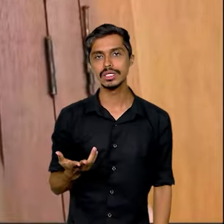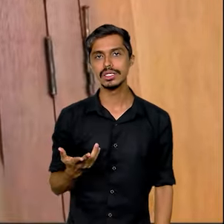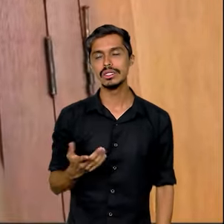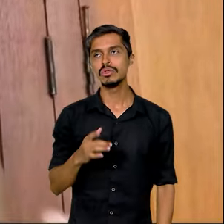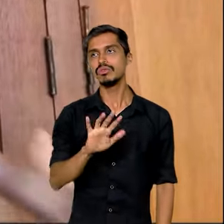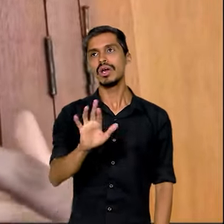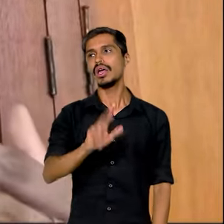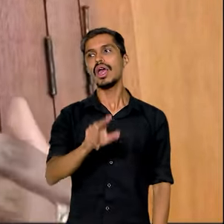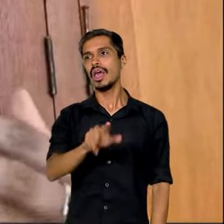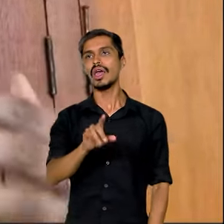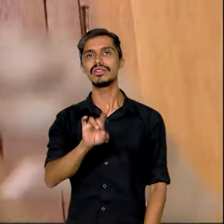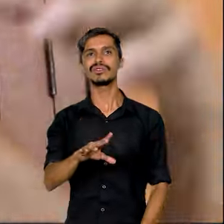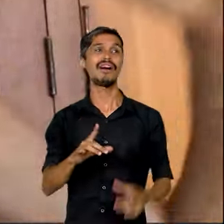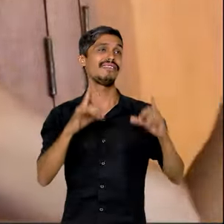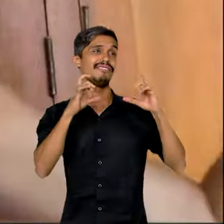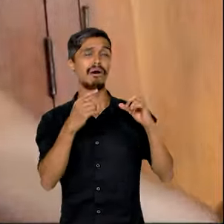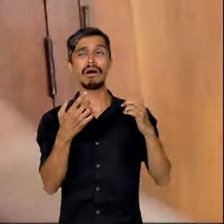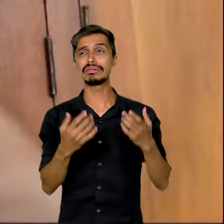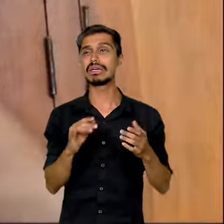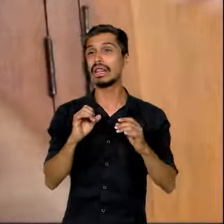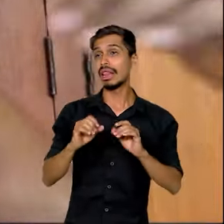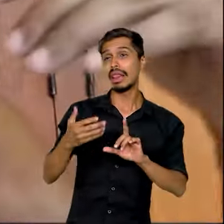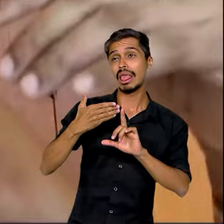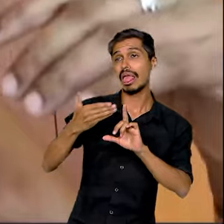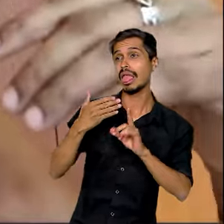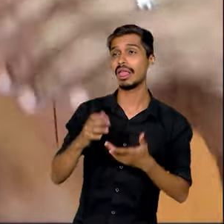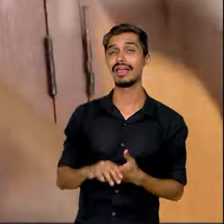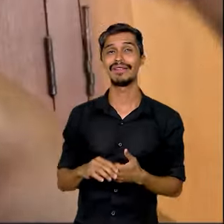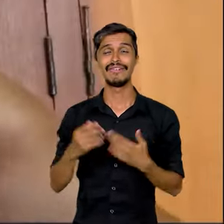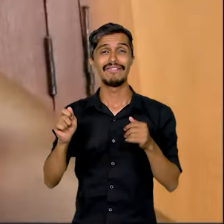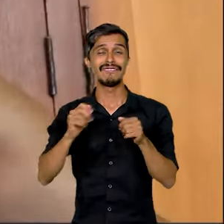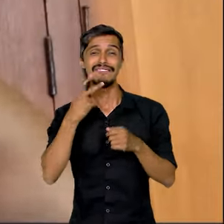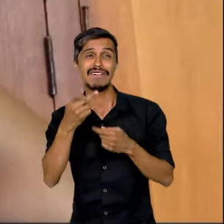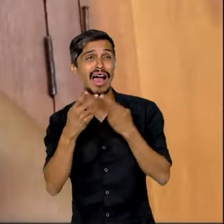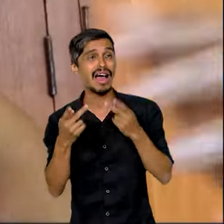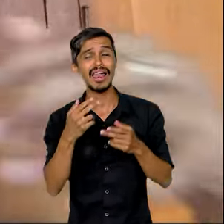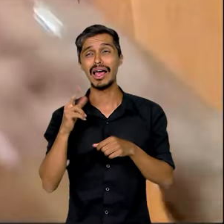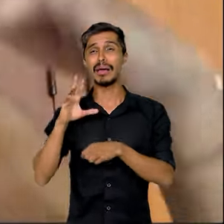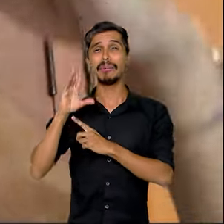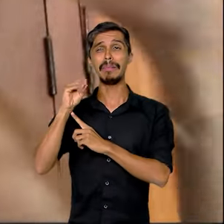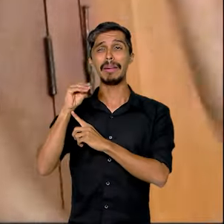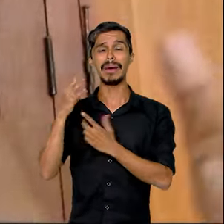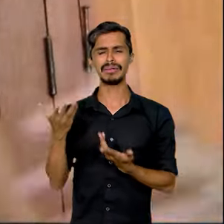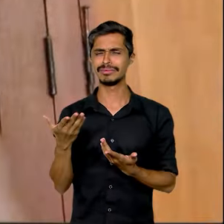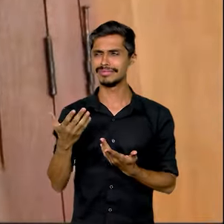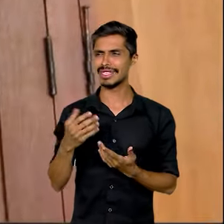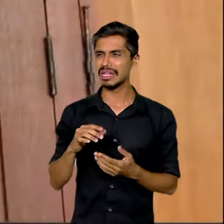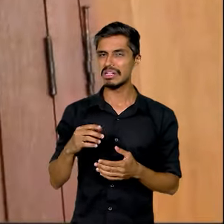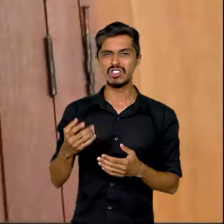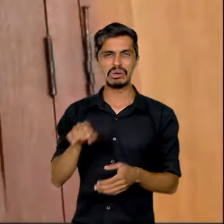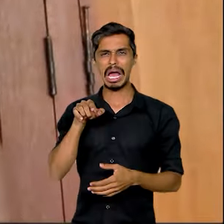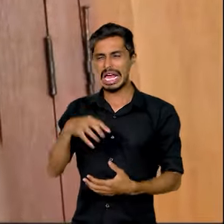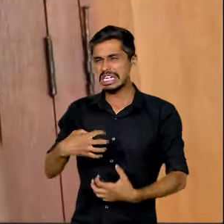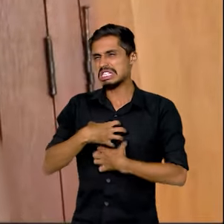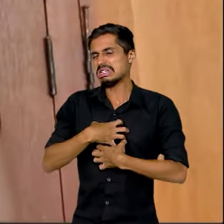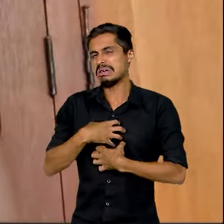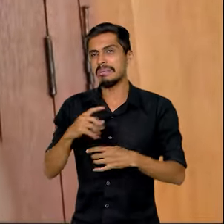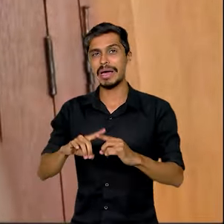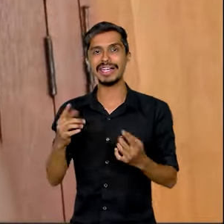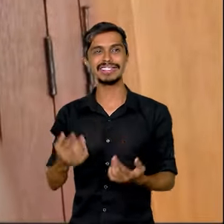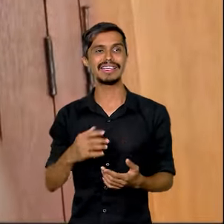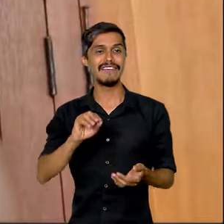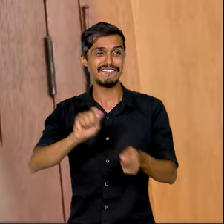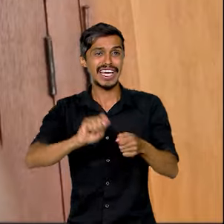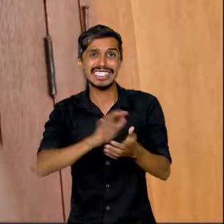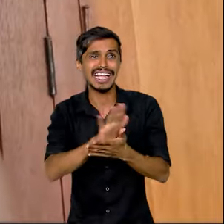emergência. Não é ficar fazendo foto, fazendo live, fazendo fala, ou fazendo a indignação que não vem com ação,